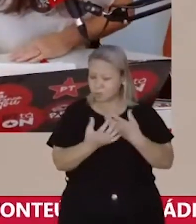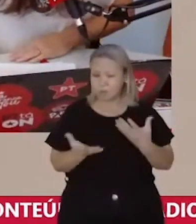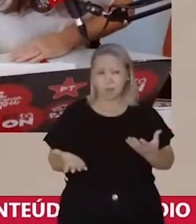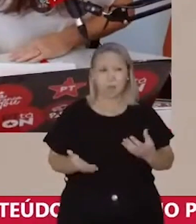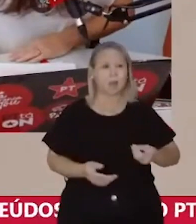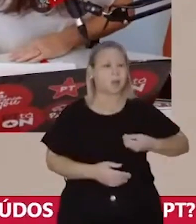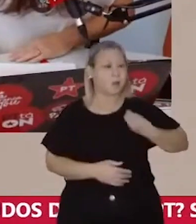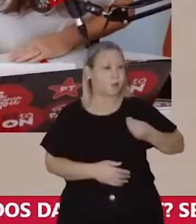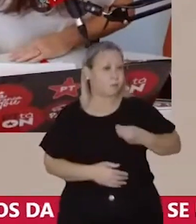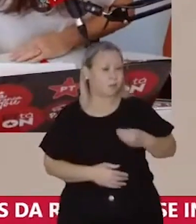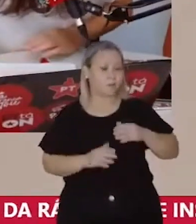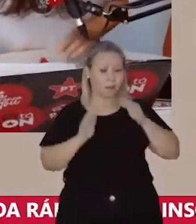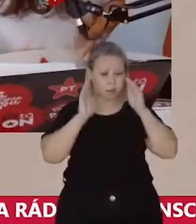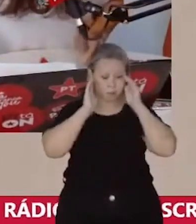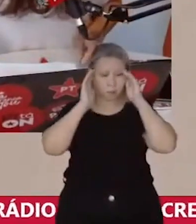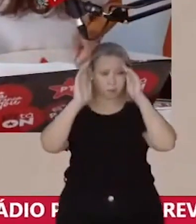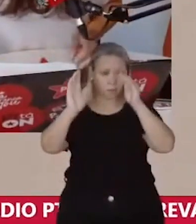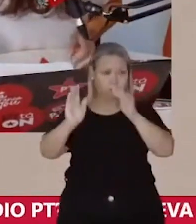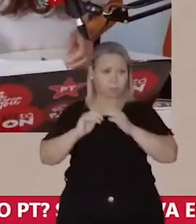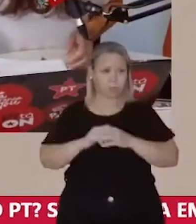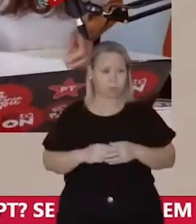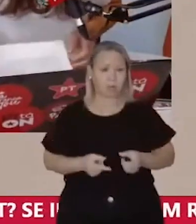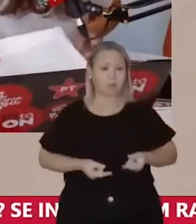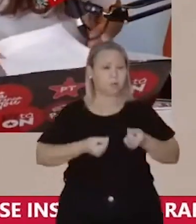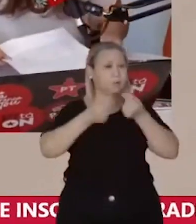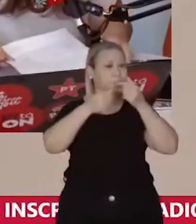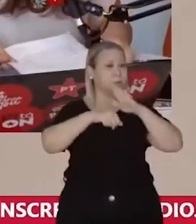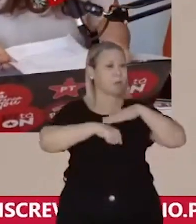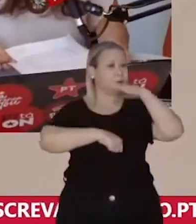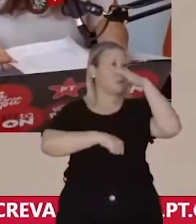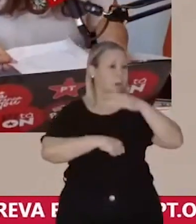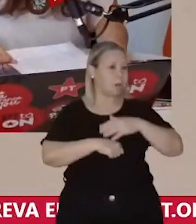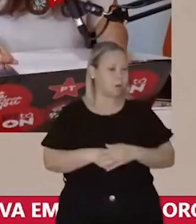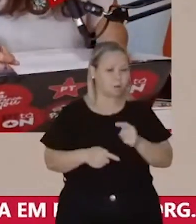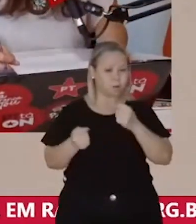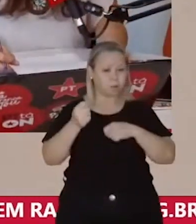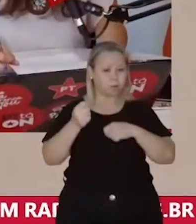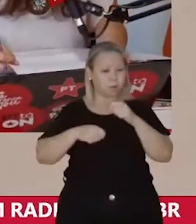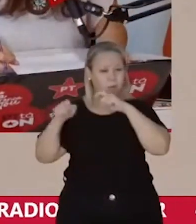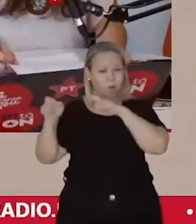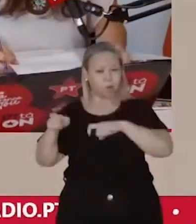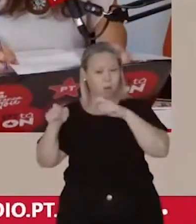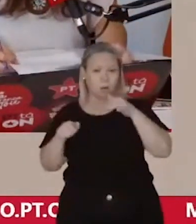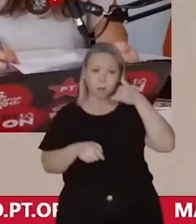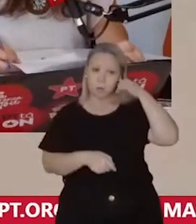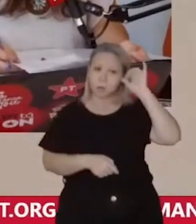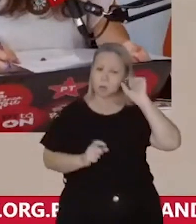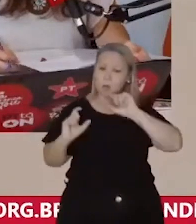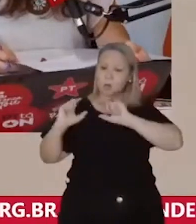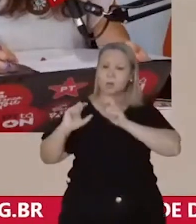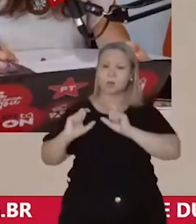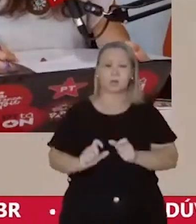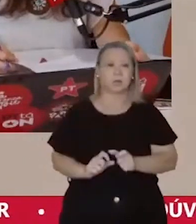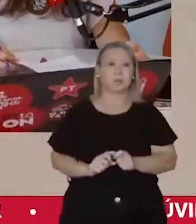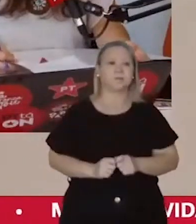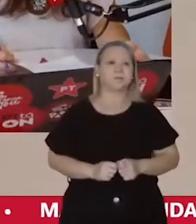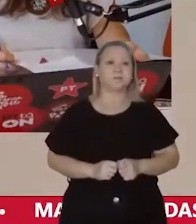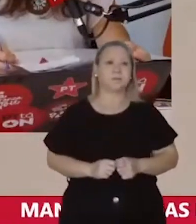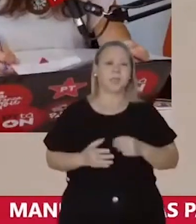com dignidade e com a rentabilidade maior do que o próprio agronegócio tradicional. Eu queria dar meu